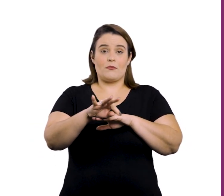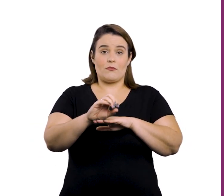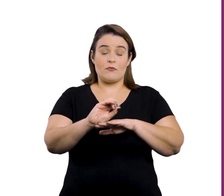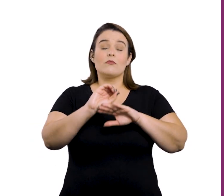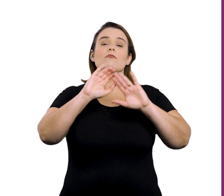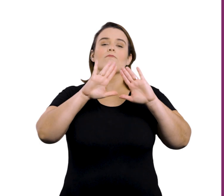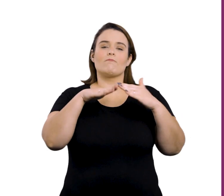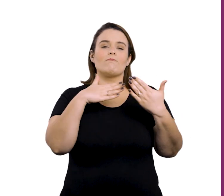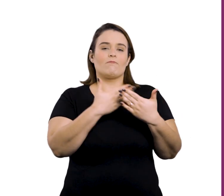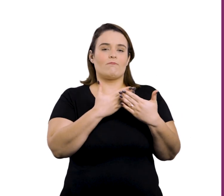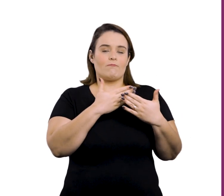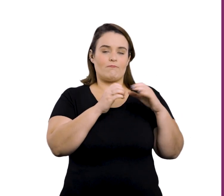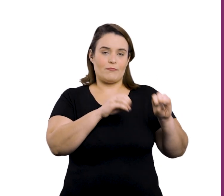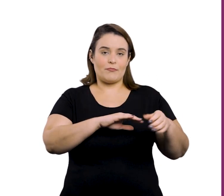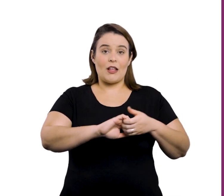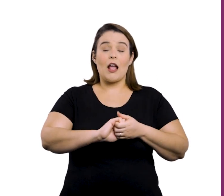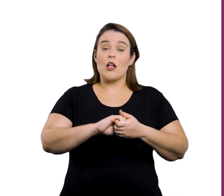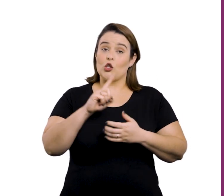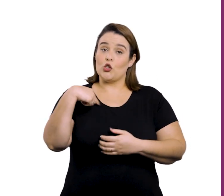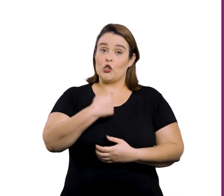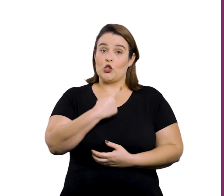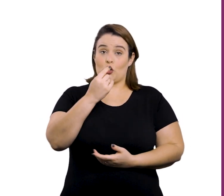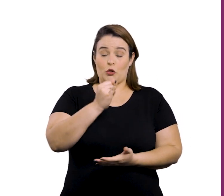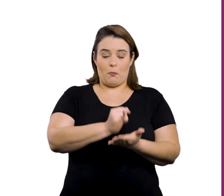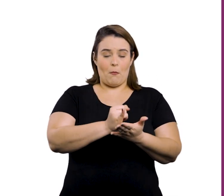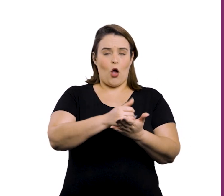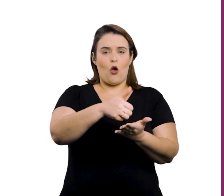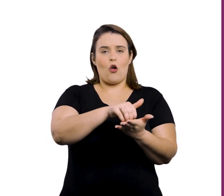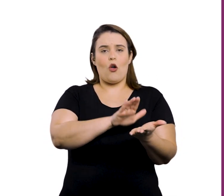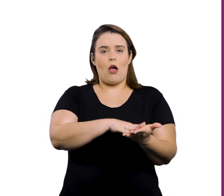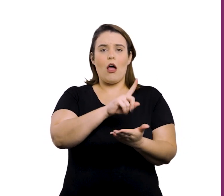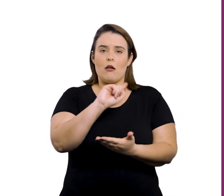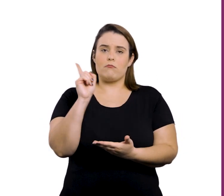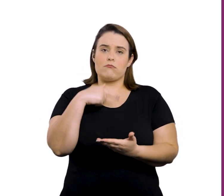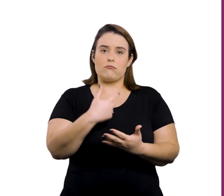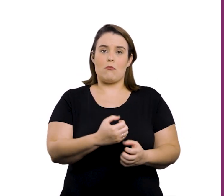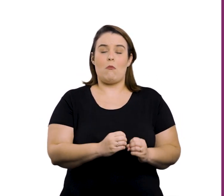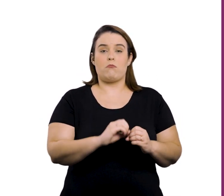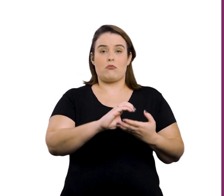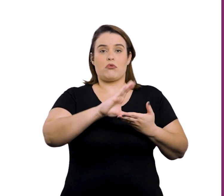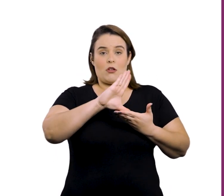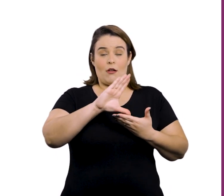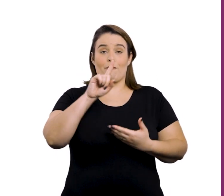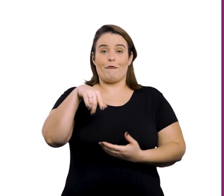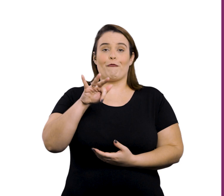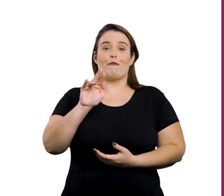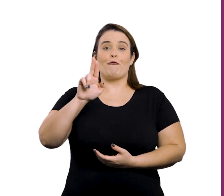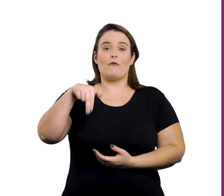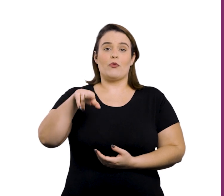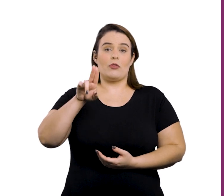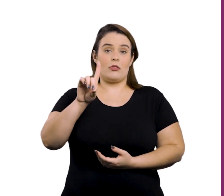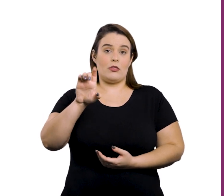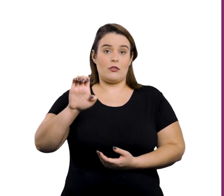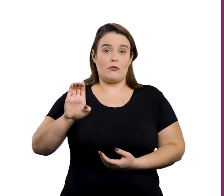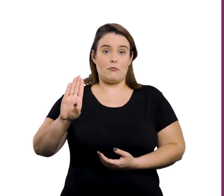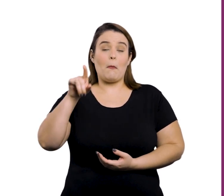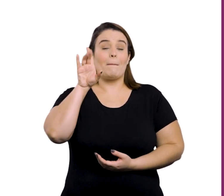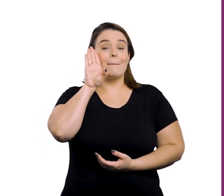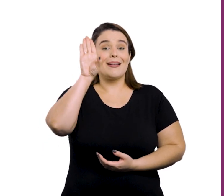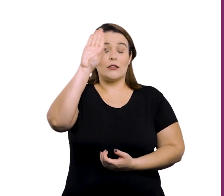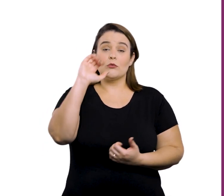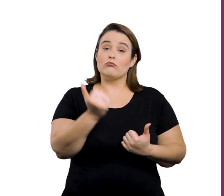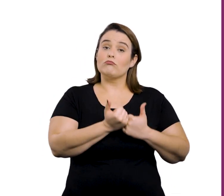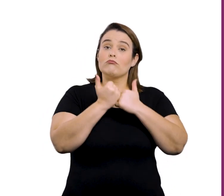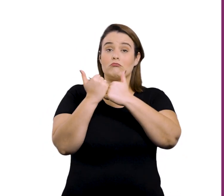escola pública se ergue e funciona. Boa parte do financiamento da educação básica passa pelo Fundeb, o principal